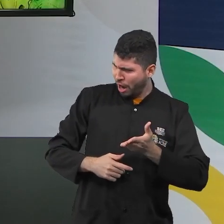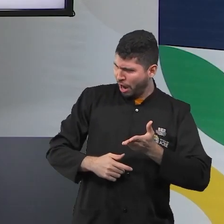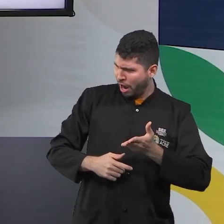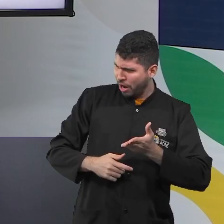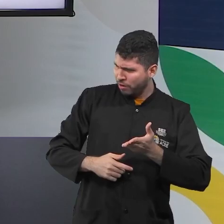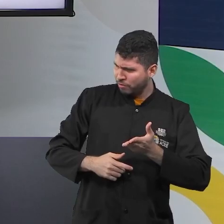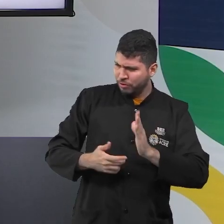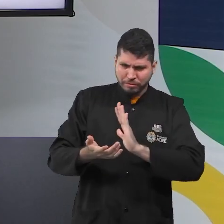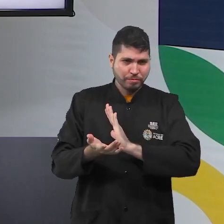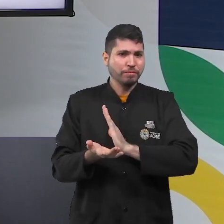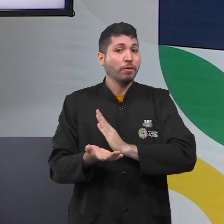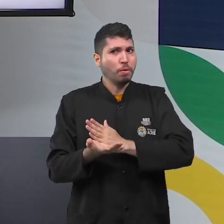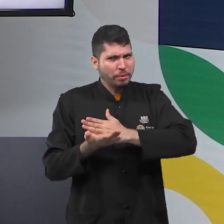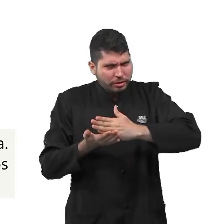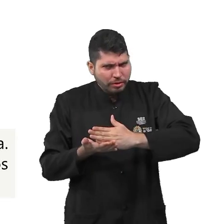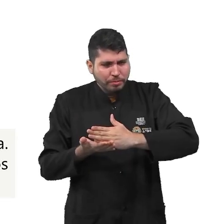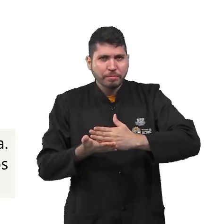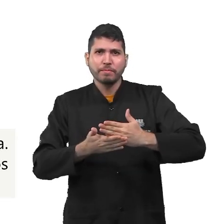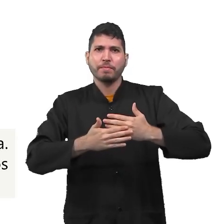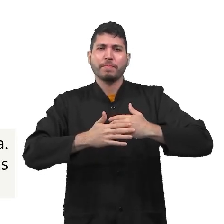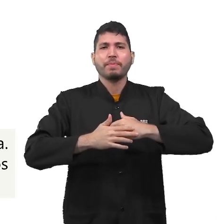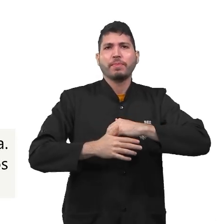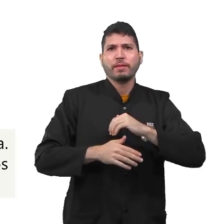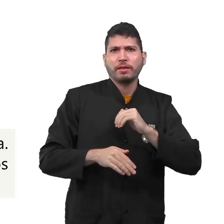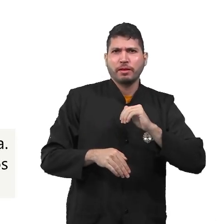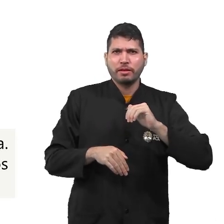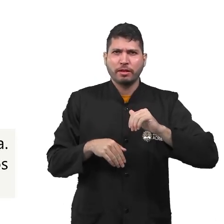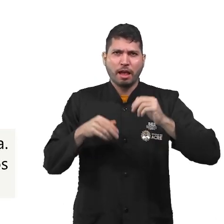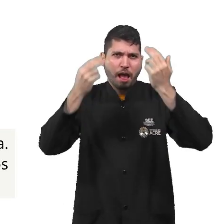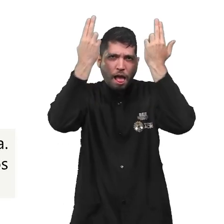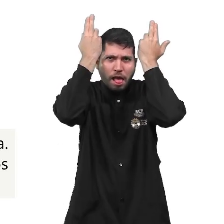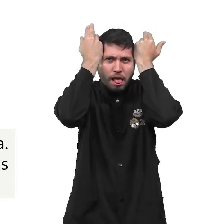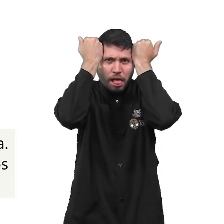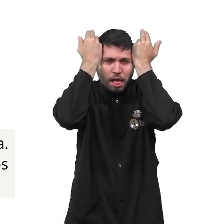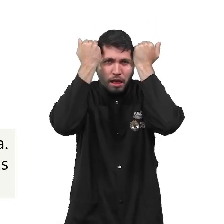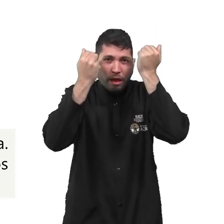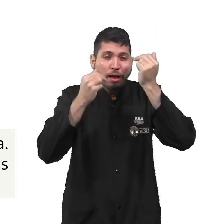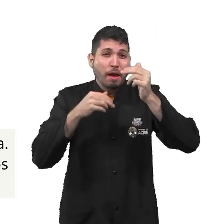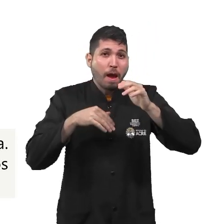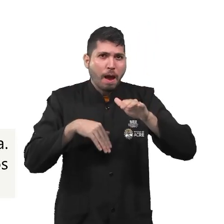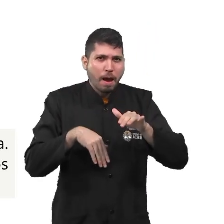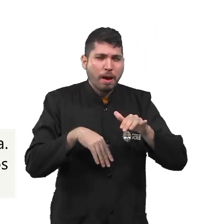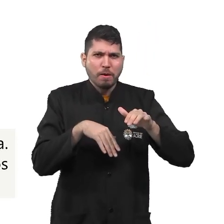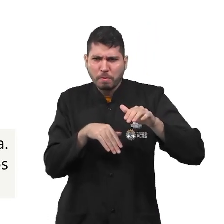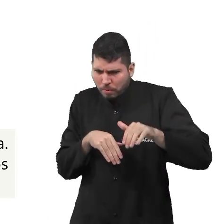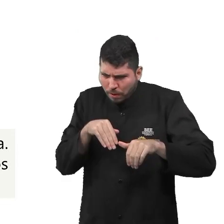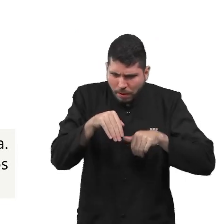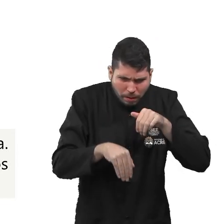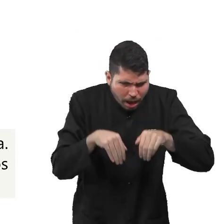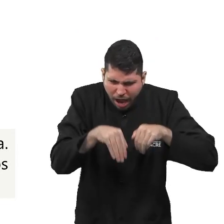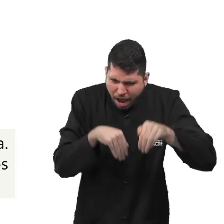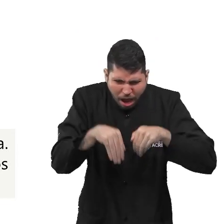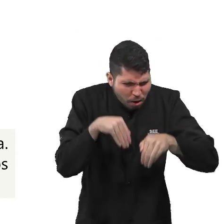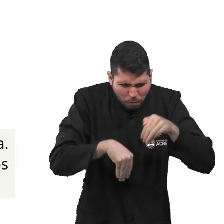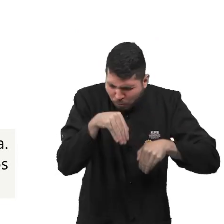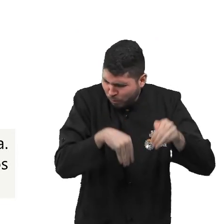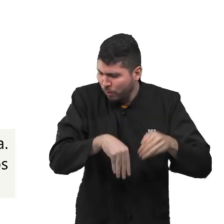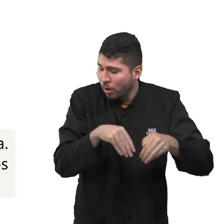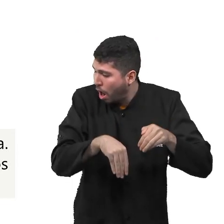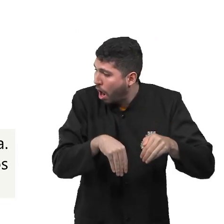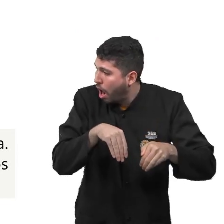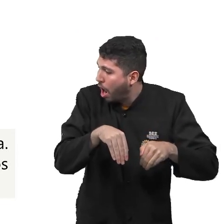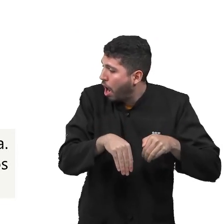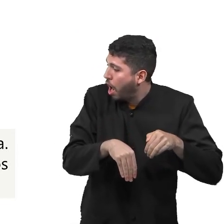ali. A lebre se adelantou imediatamente, correu mais rápido que nunca. Luego mirou hacia atrás e viu que a tortuga